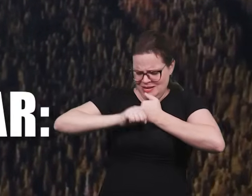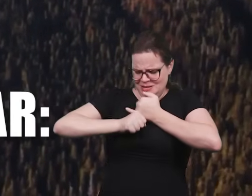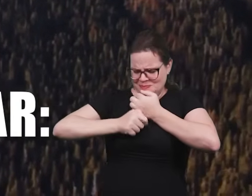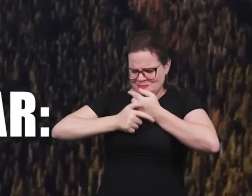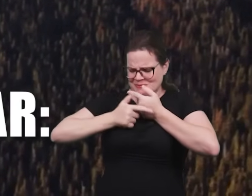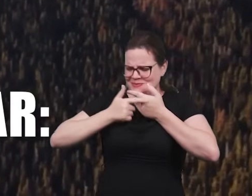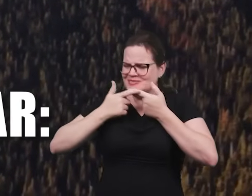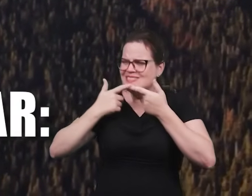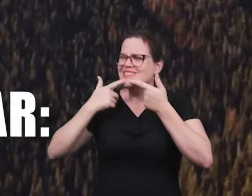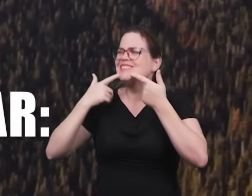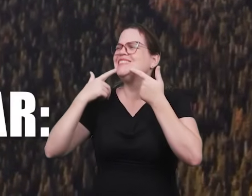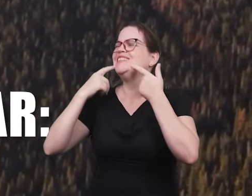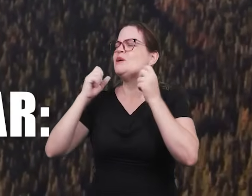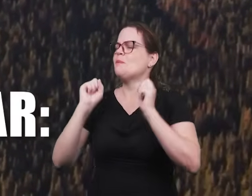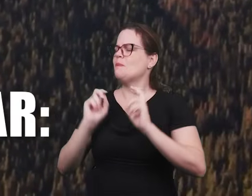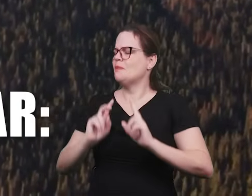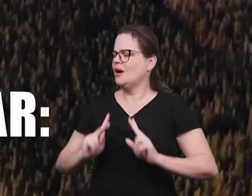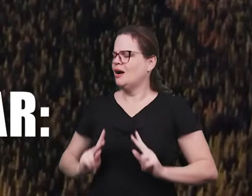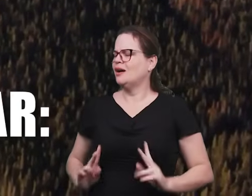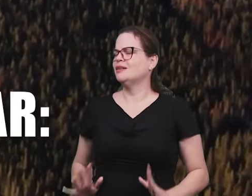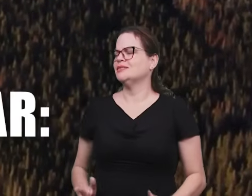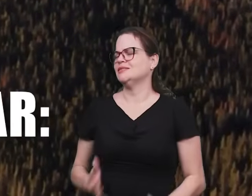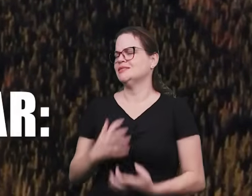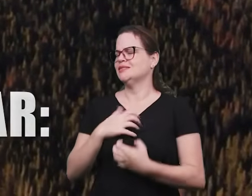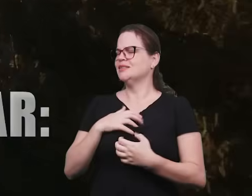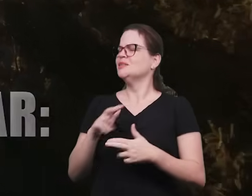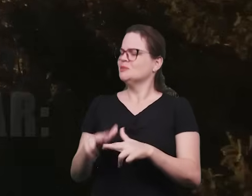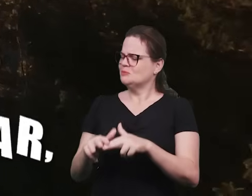Sempre de